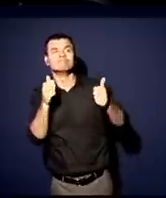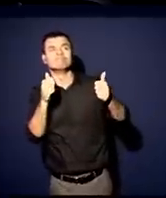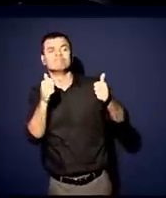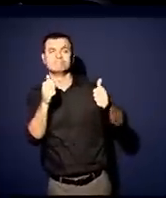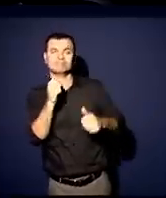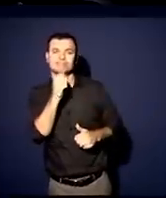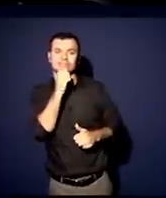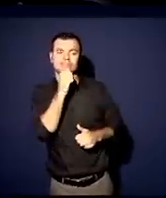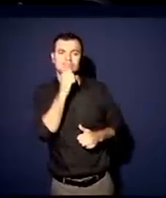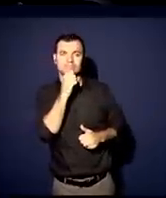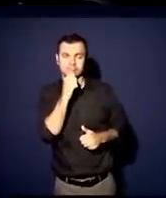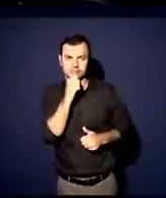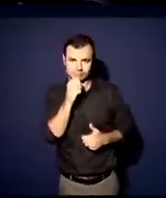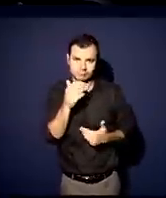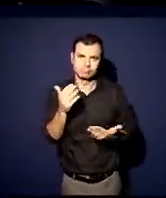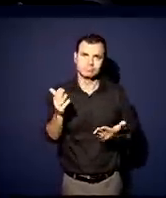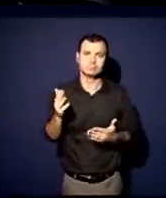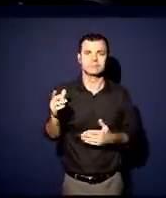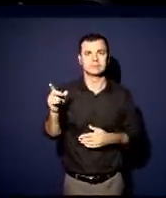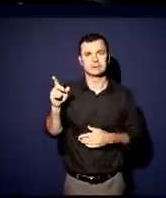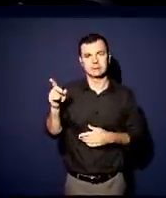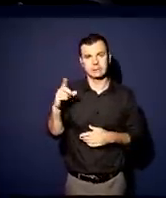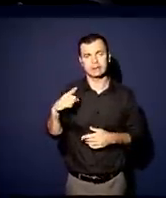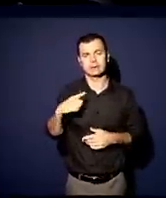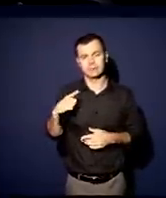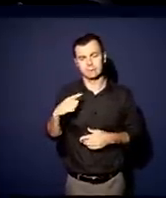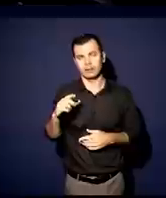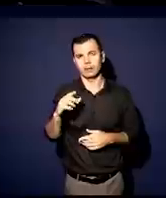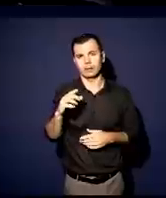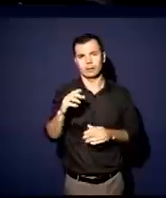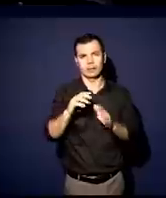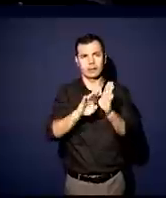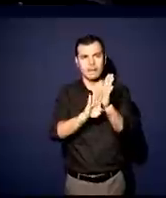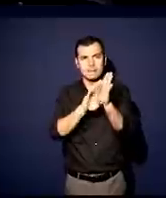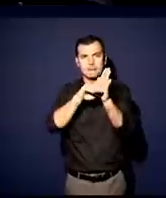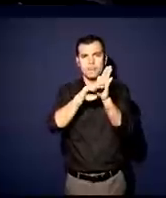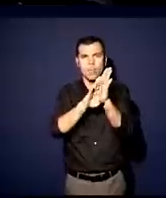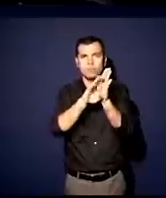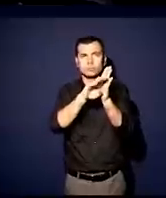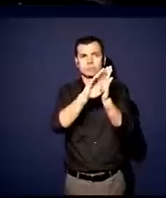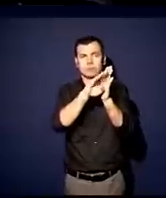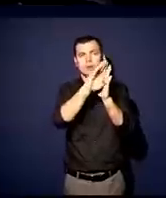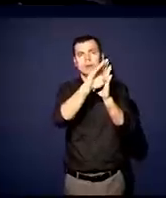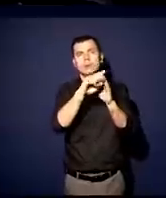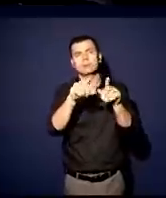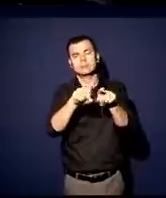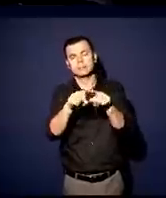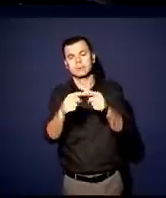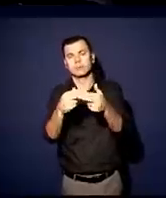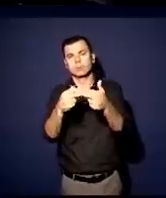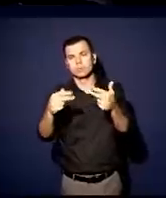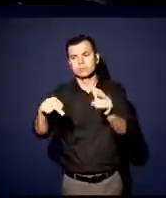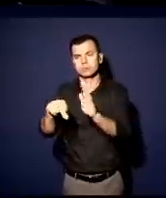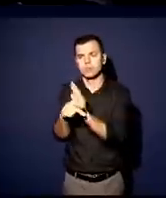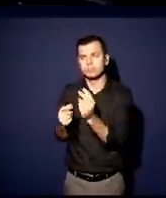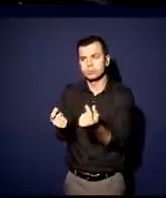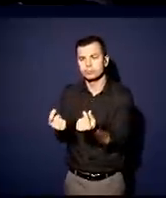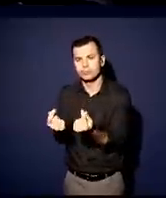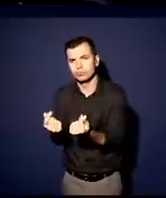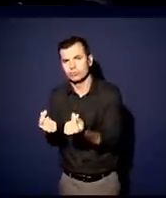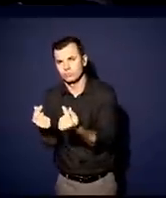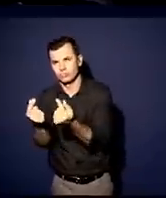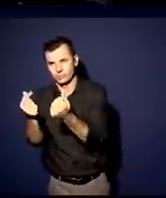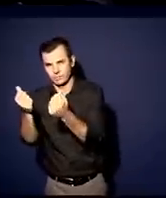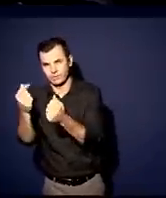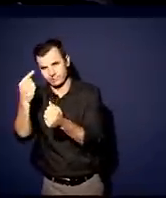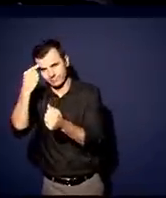até atribuiria essa exuberância das bolsas e as condições financeiras hoje estarem mais frouxas do que antes da